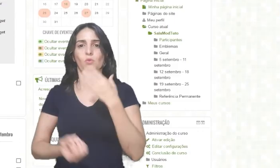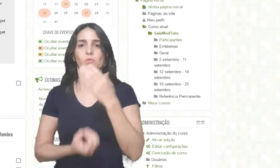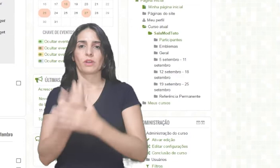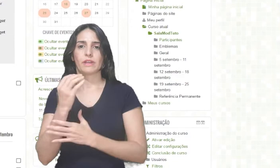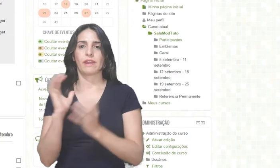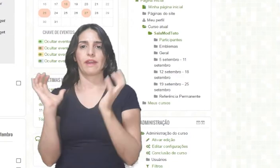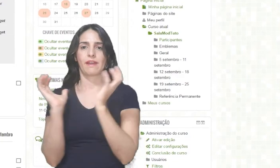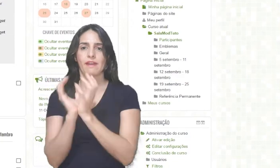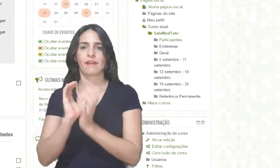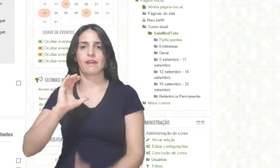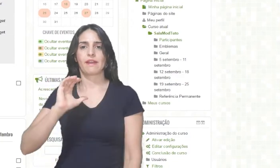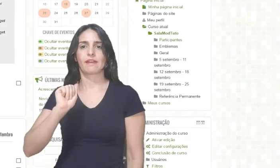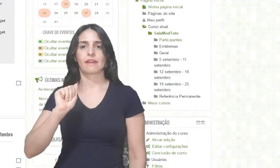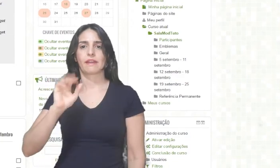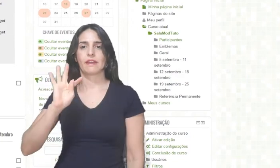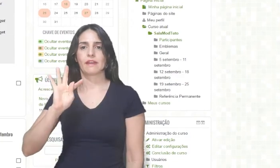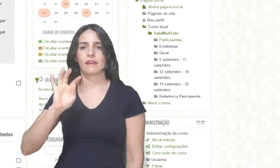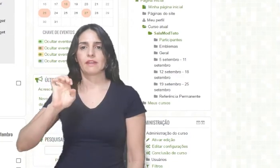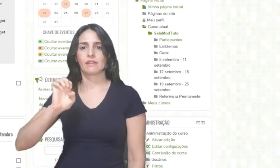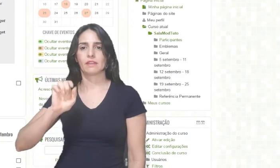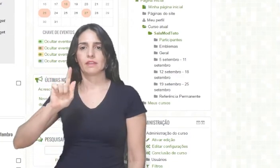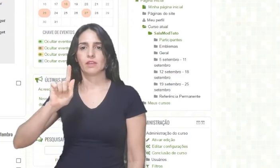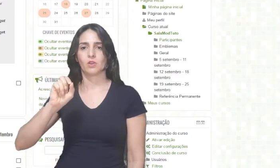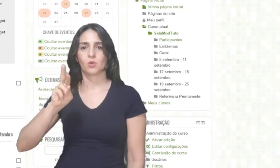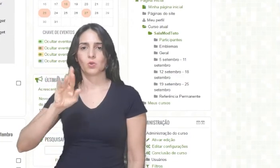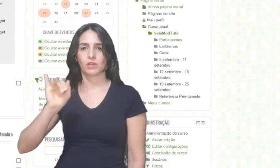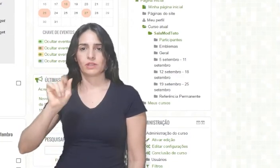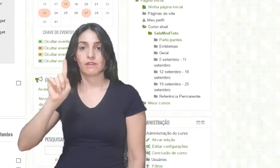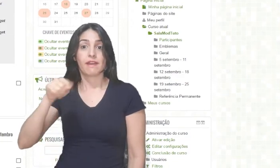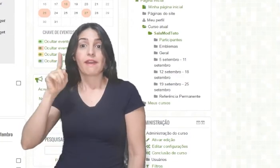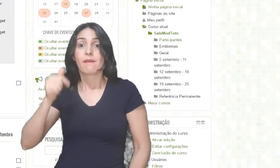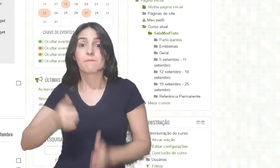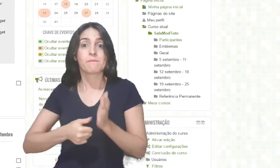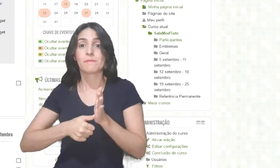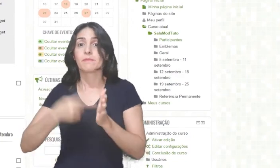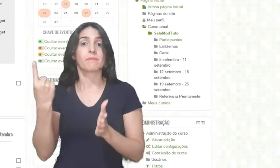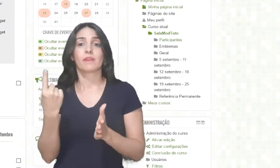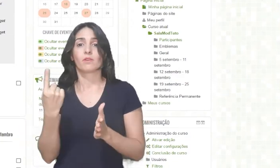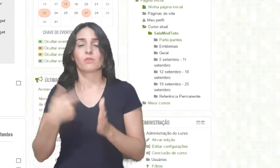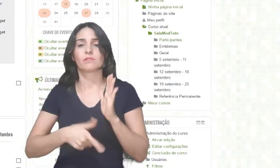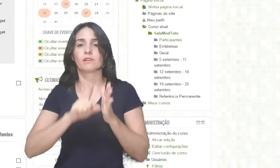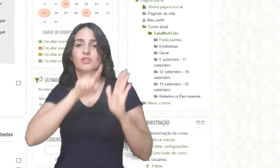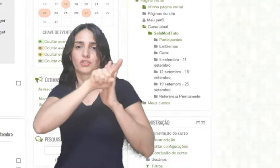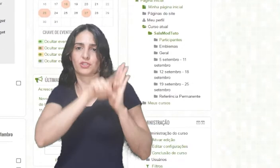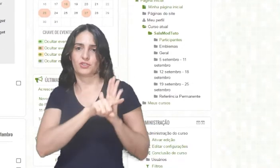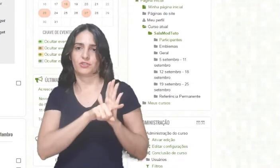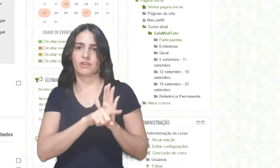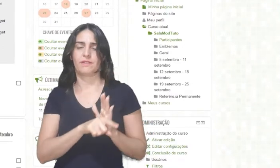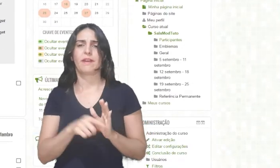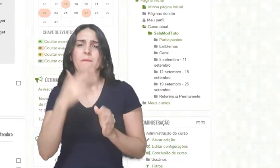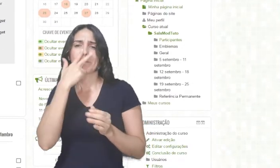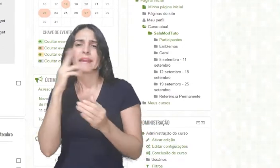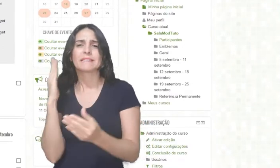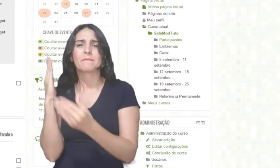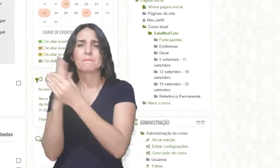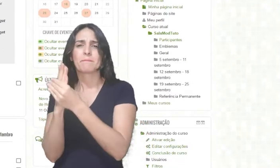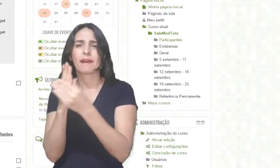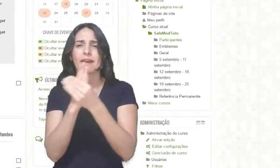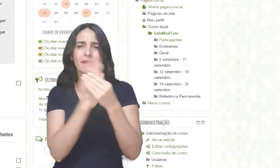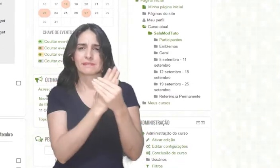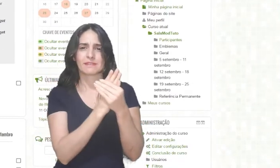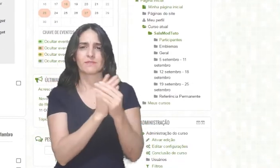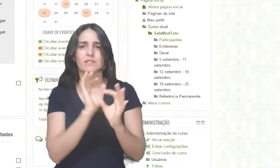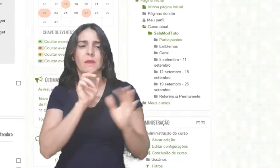com a criação da categoria é o primeiro passo antes da criação do questionário uma categoria é como uma